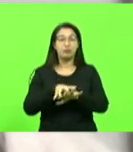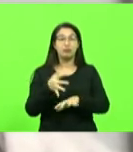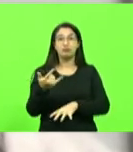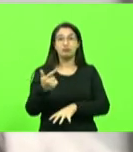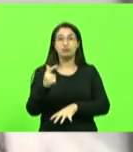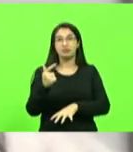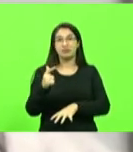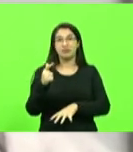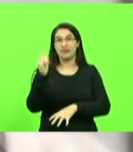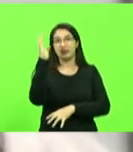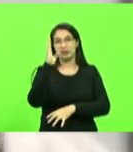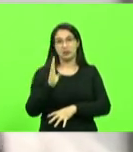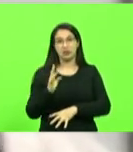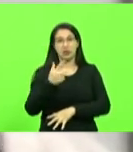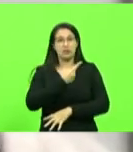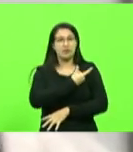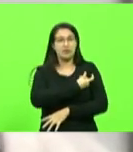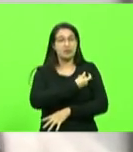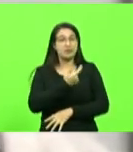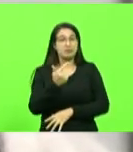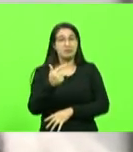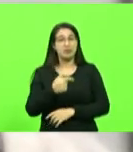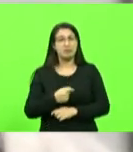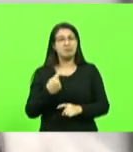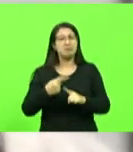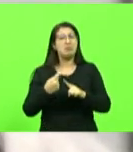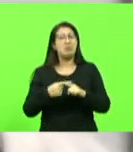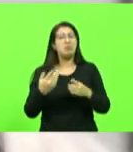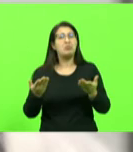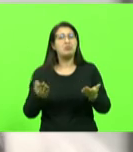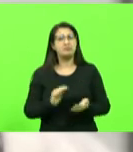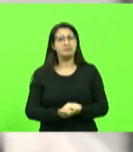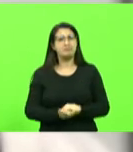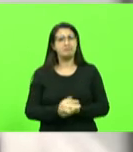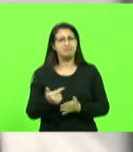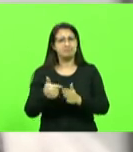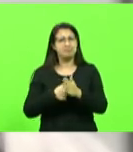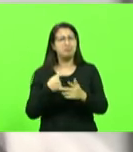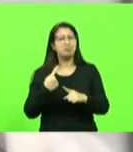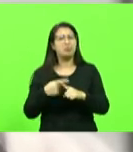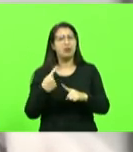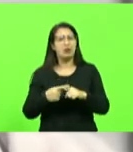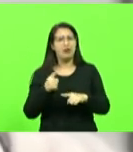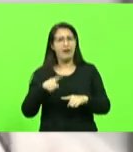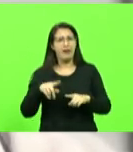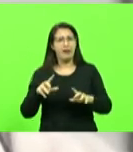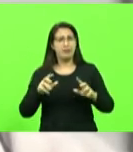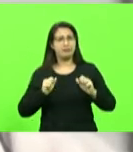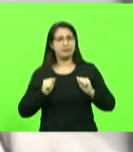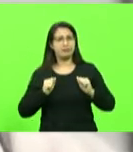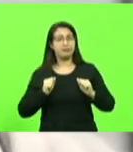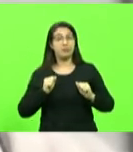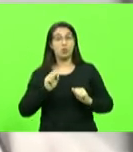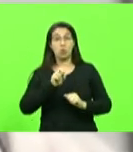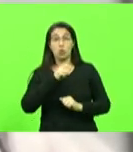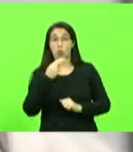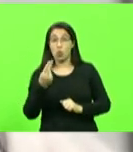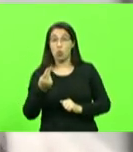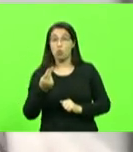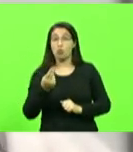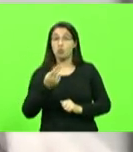de Vacinação. Por que será? Nos perguntamos. Será que foi somente uma omissão ou tem uma intencionalidade